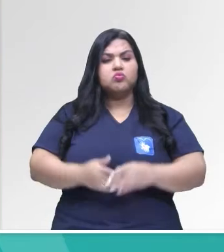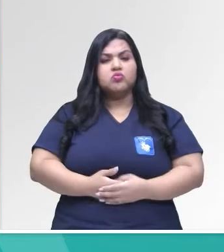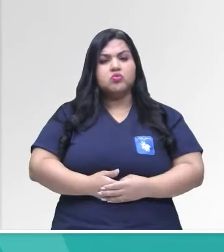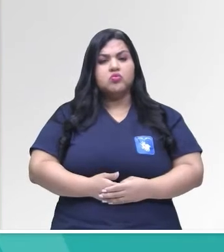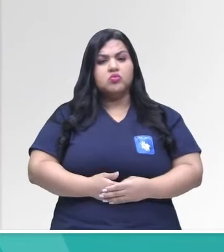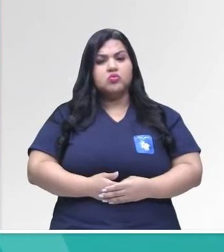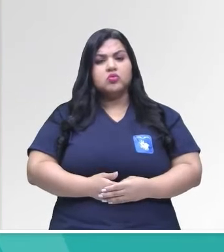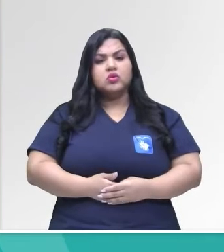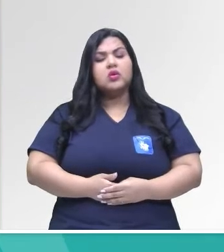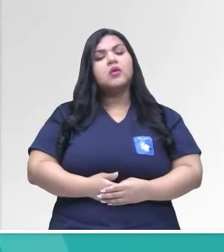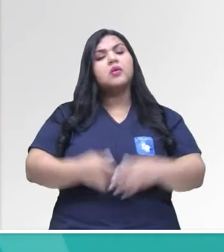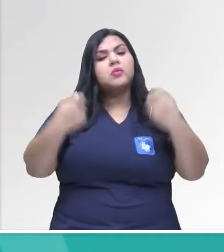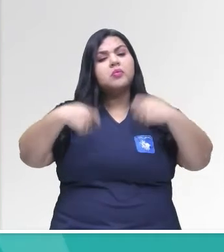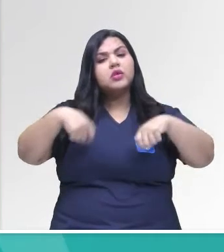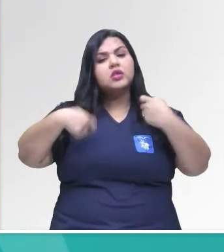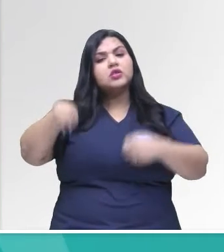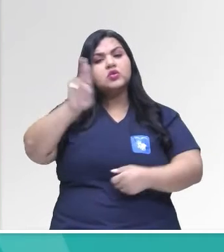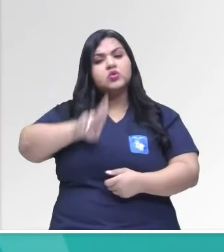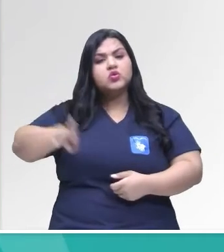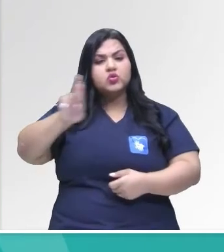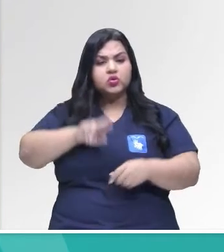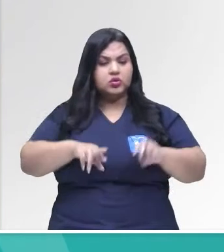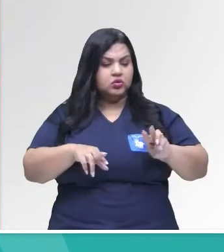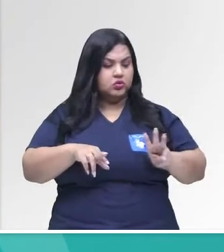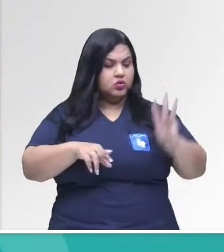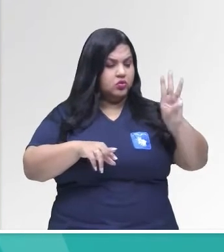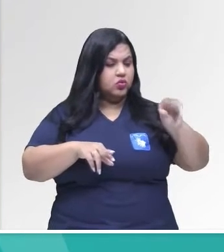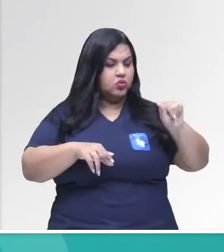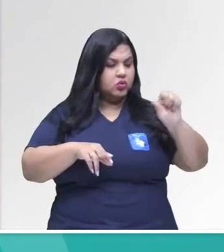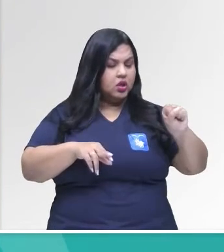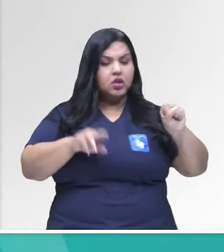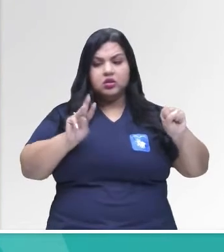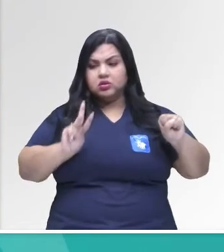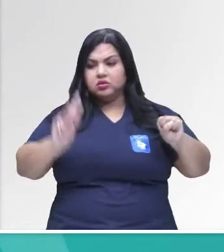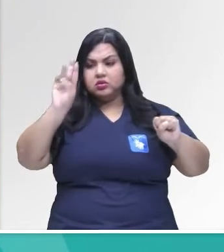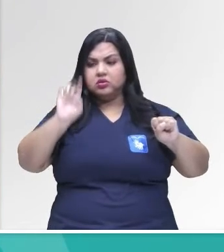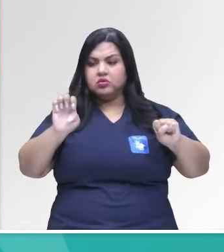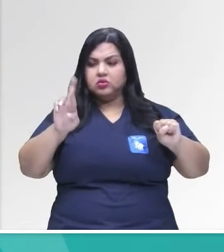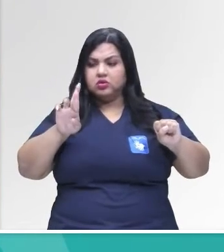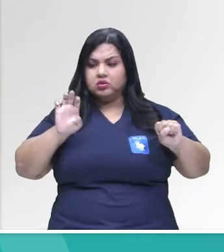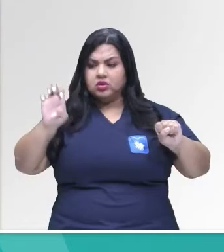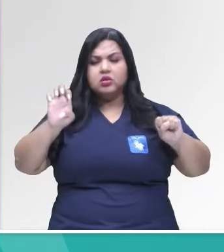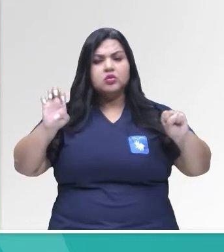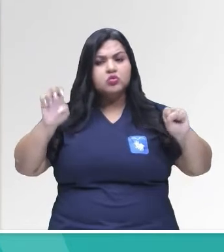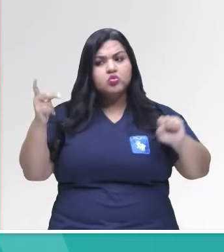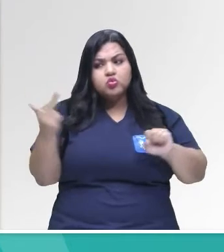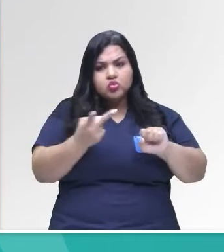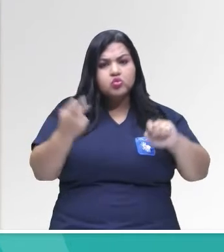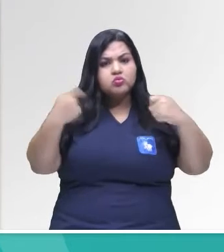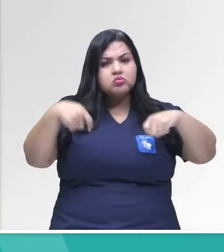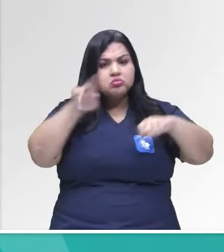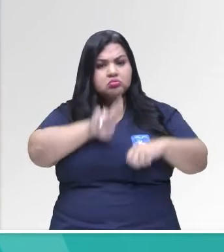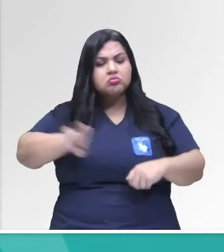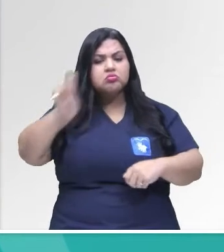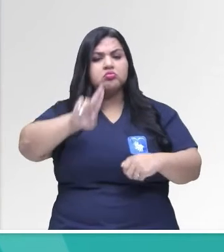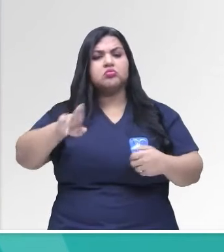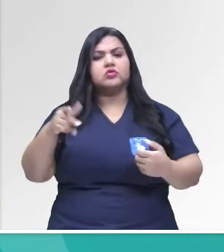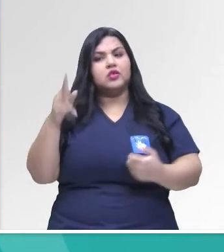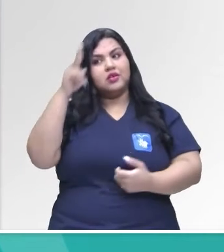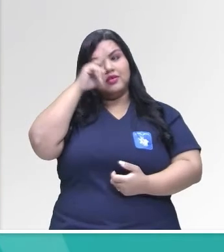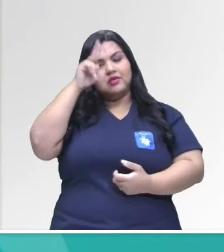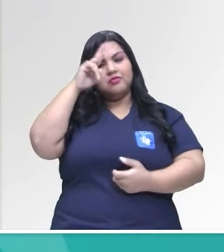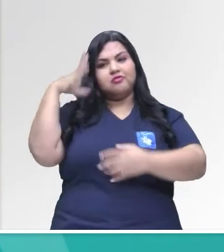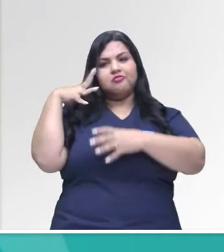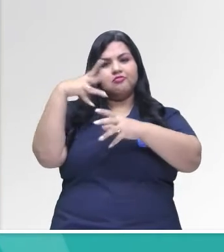preciso utilizar was e were. Esse participle, o que são os participles mesmo? Vamos relembrar